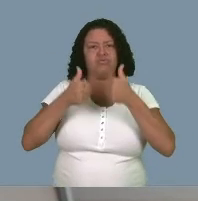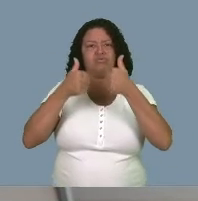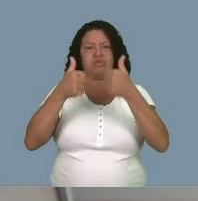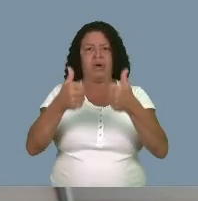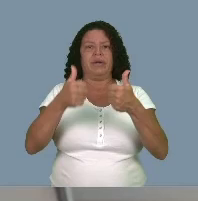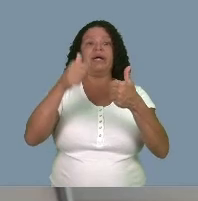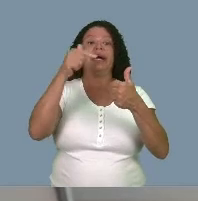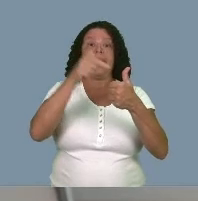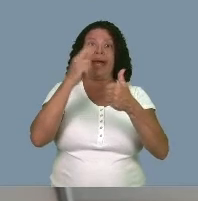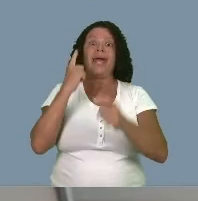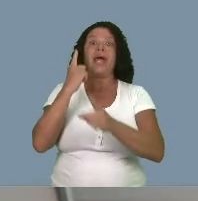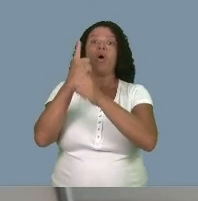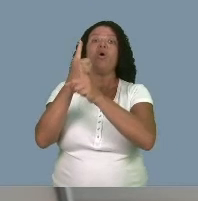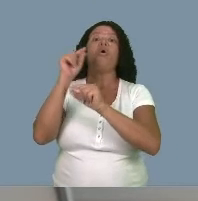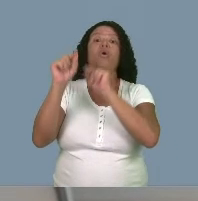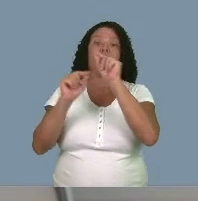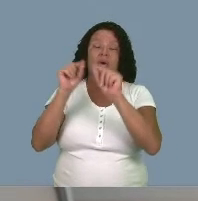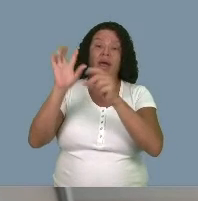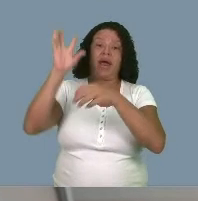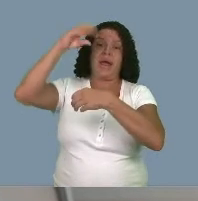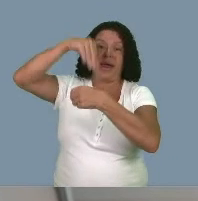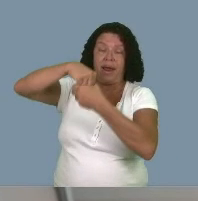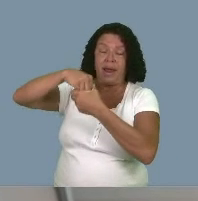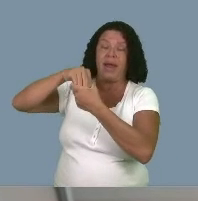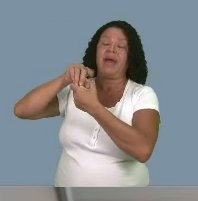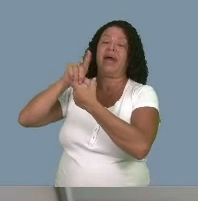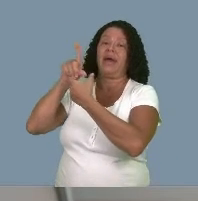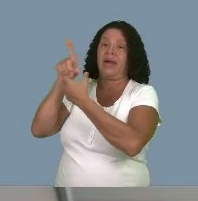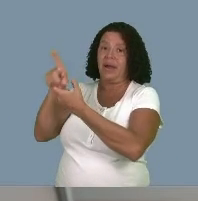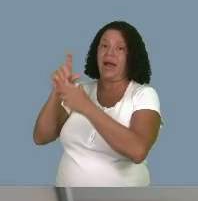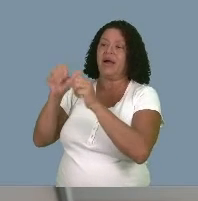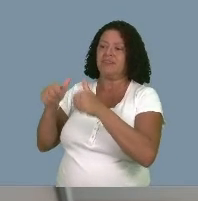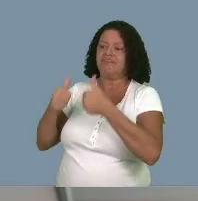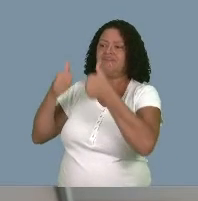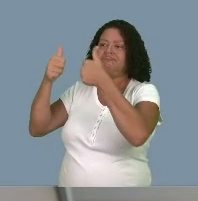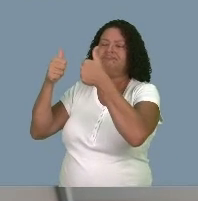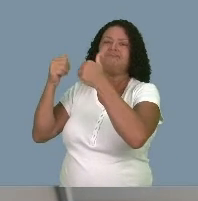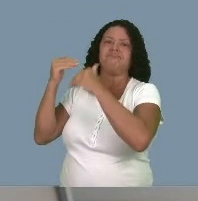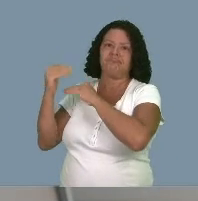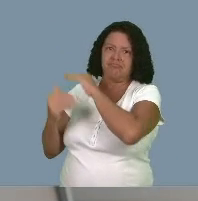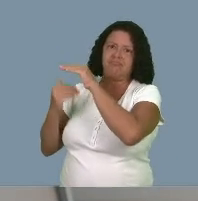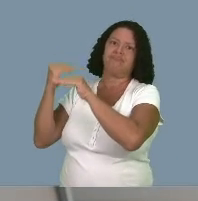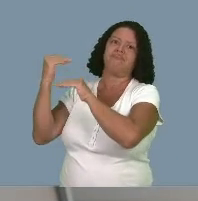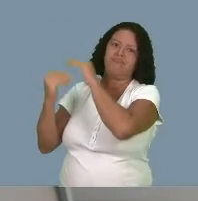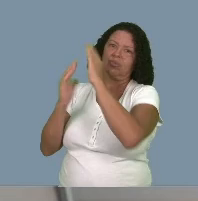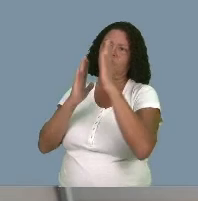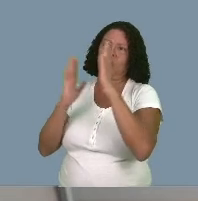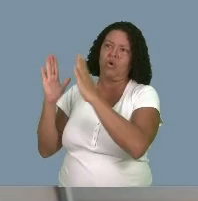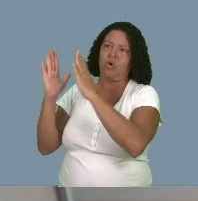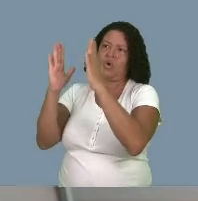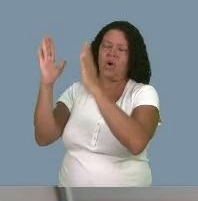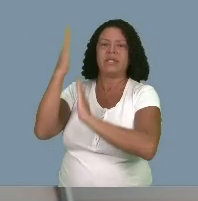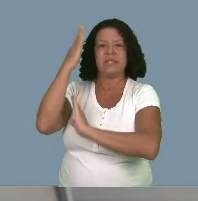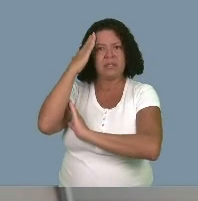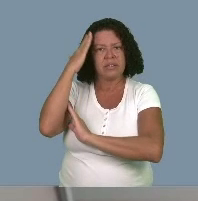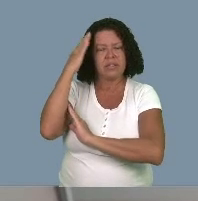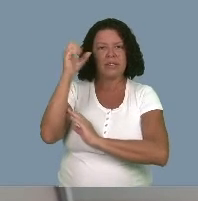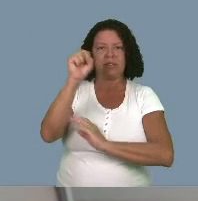se encontre em condições de crescer no rumo da sabedoria.